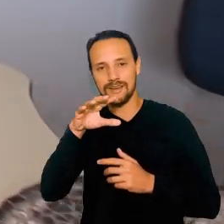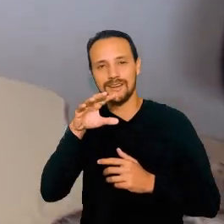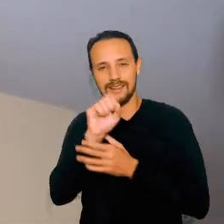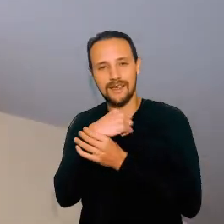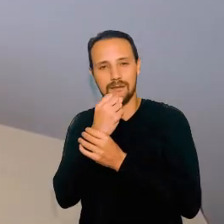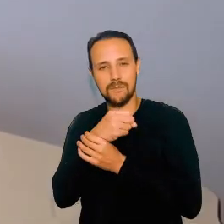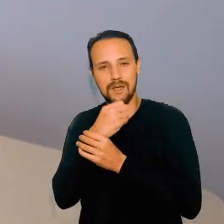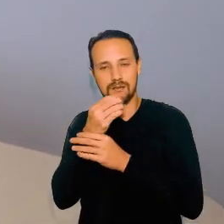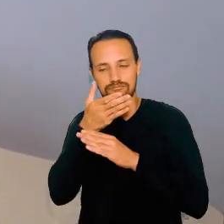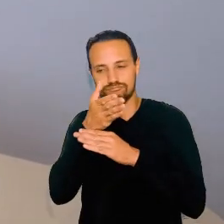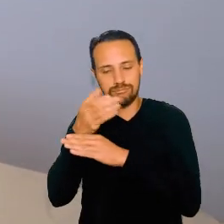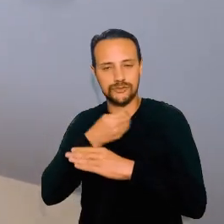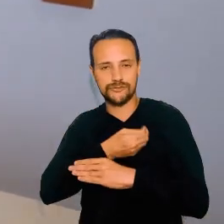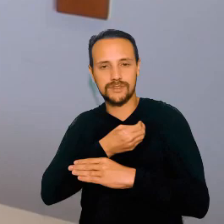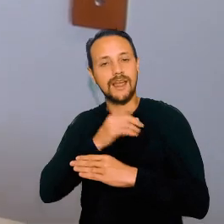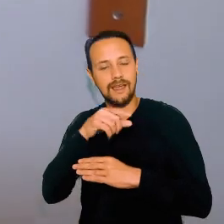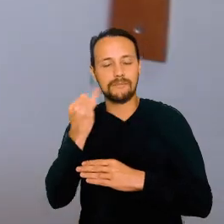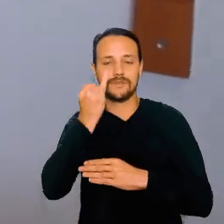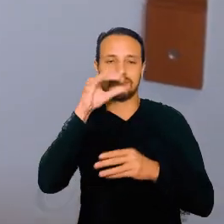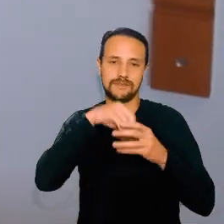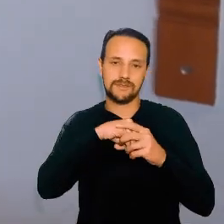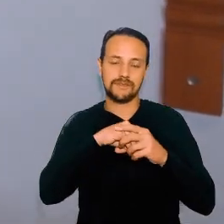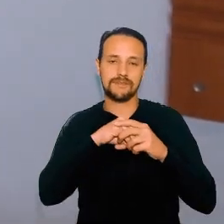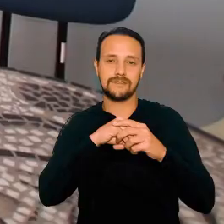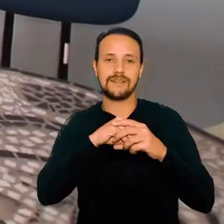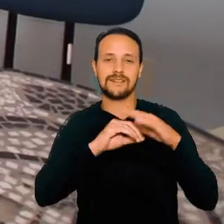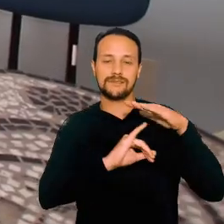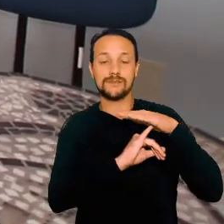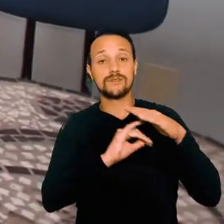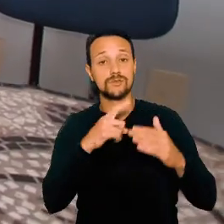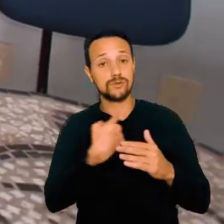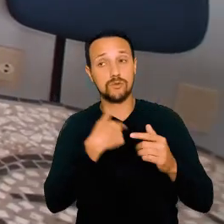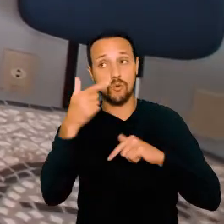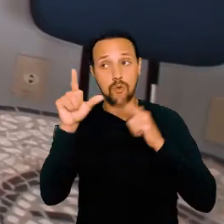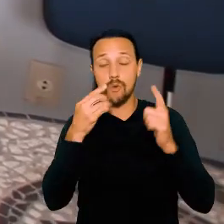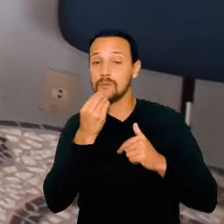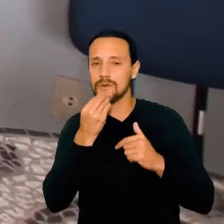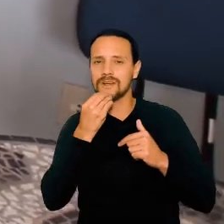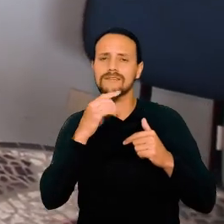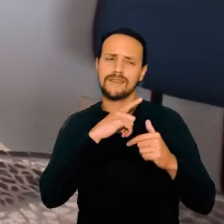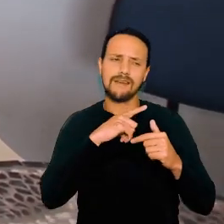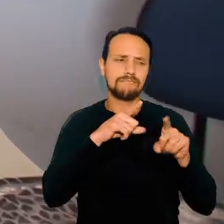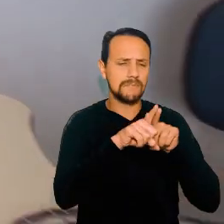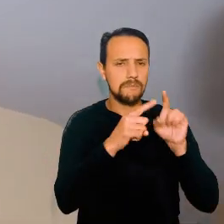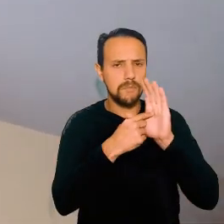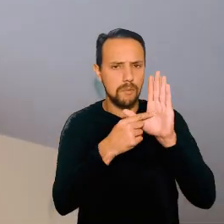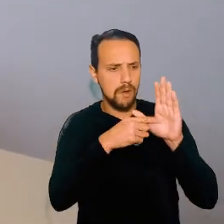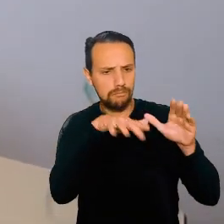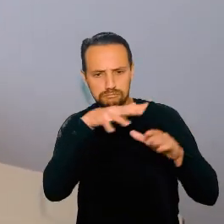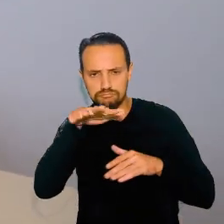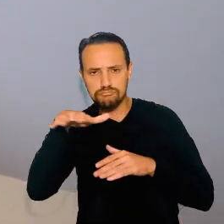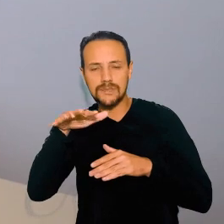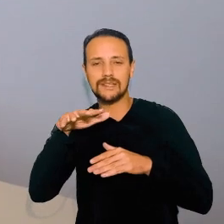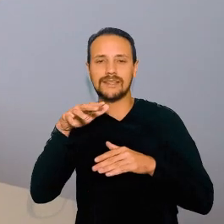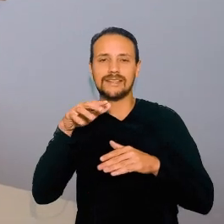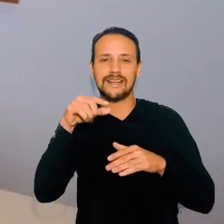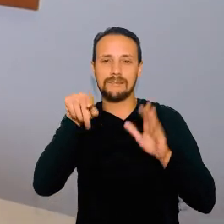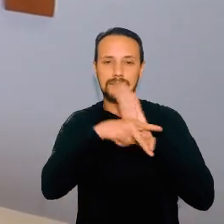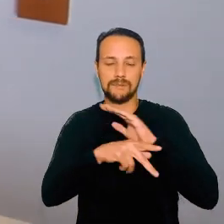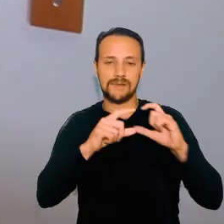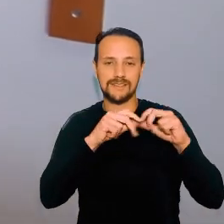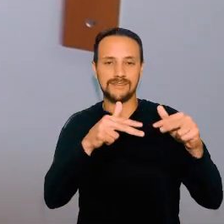no dia a dia, e a gente foi resgatando. Então hoje a gente tá super bem, a gente conseguiu manter muito essa questão da coordenação